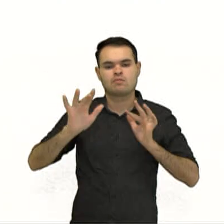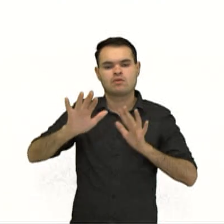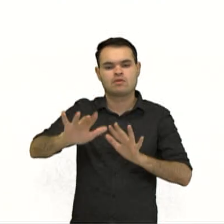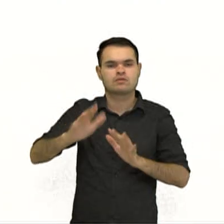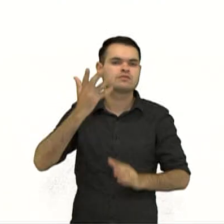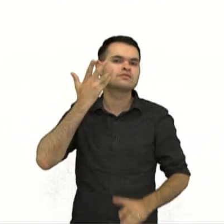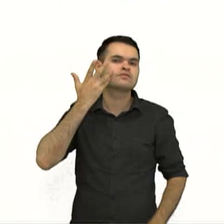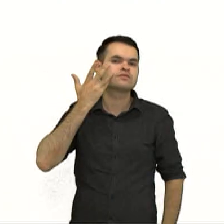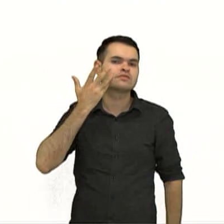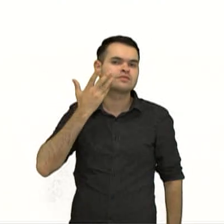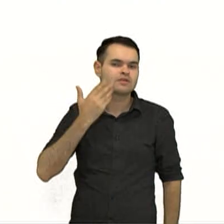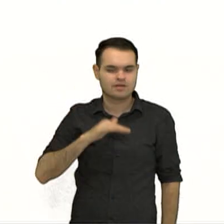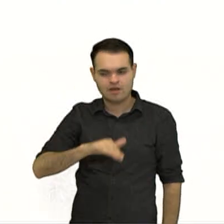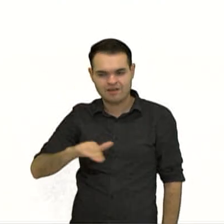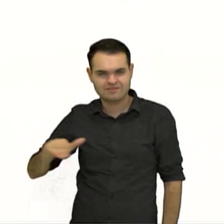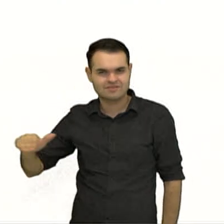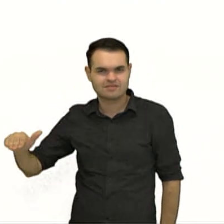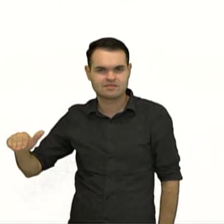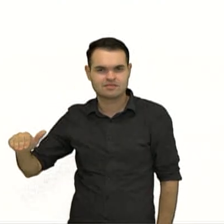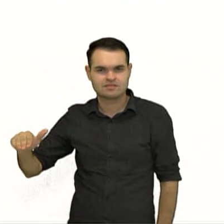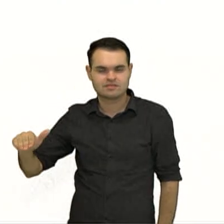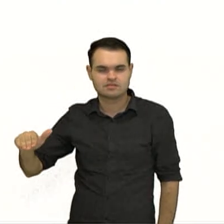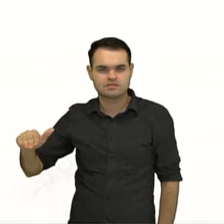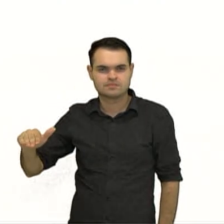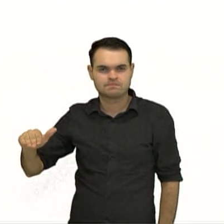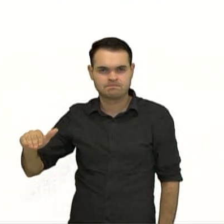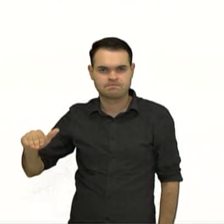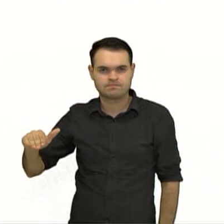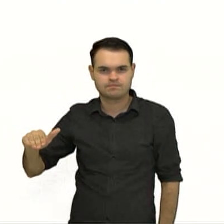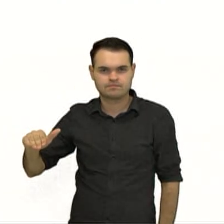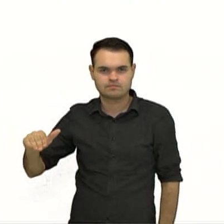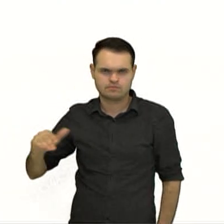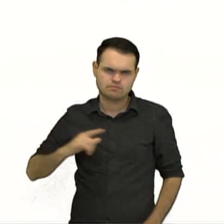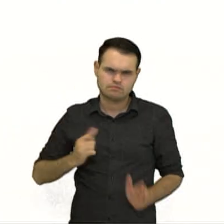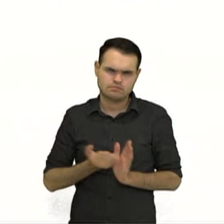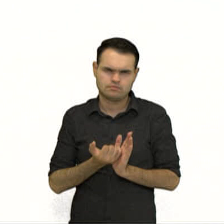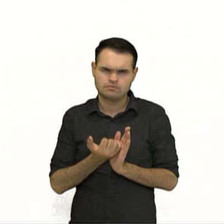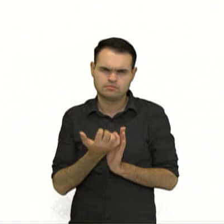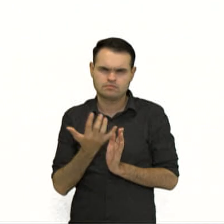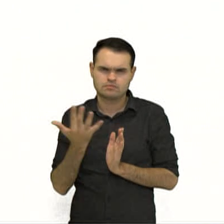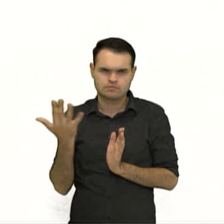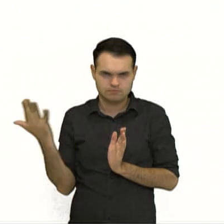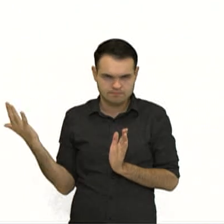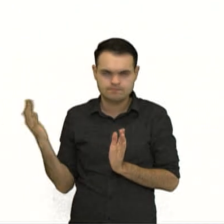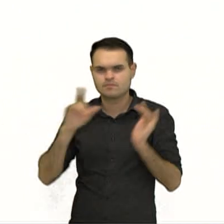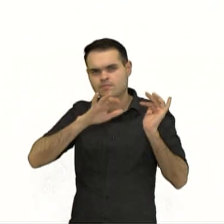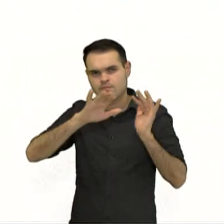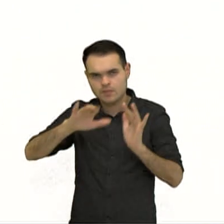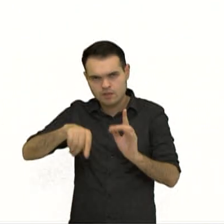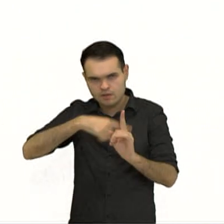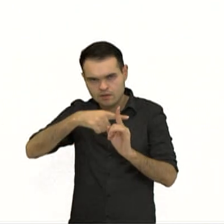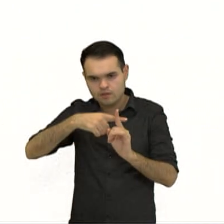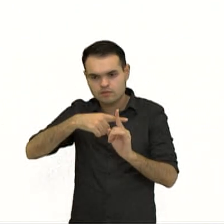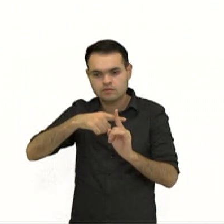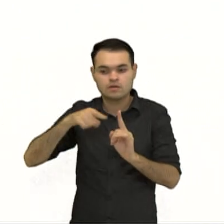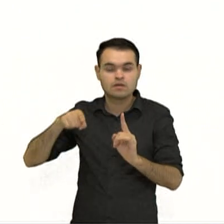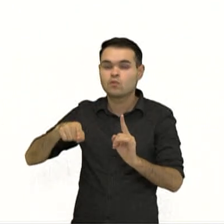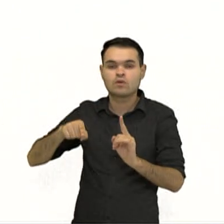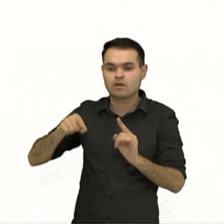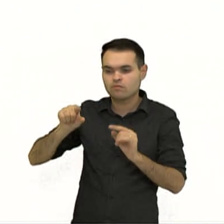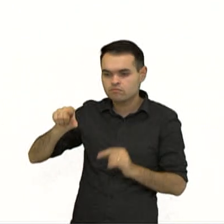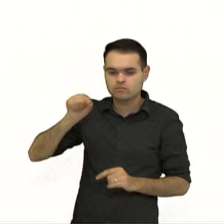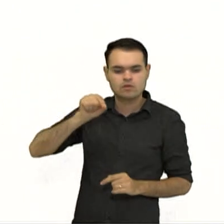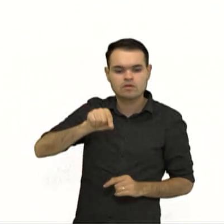das crianças. Então, uma das cruzadas contou com a participação de crianças,